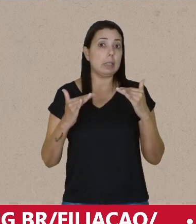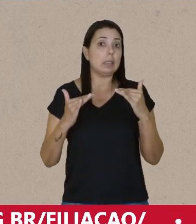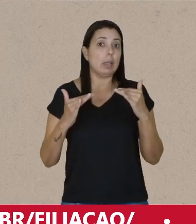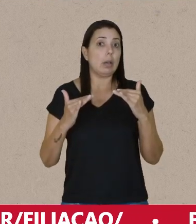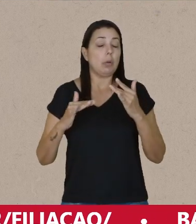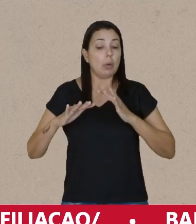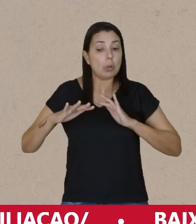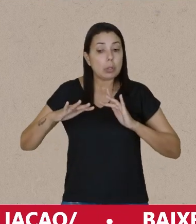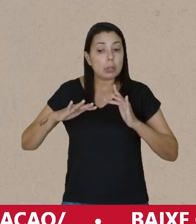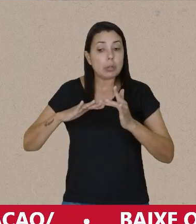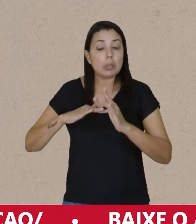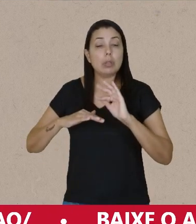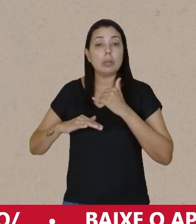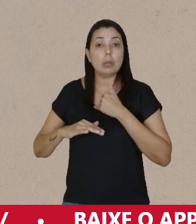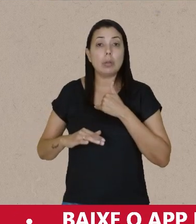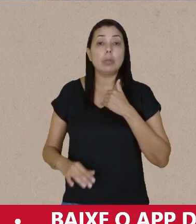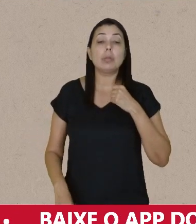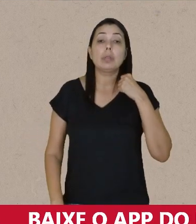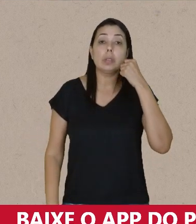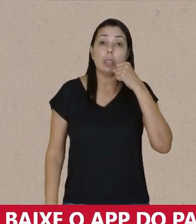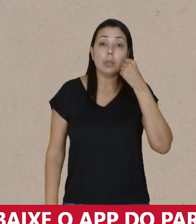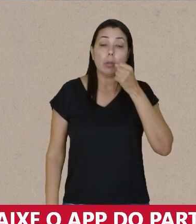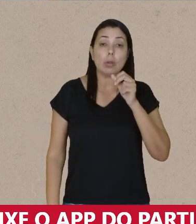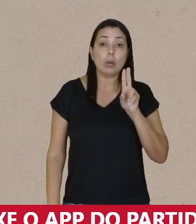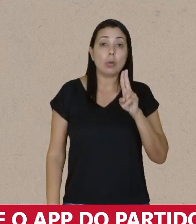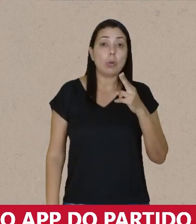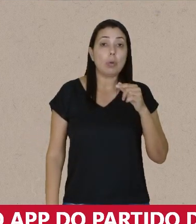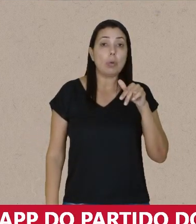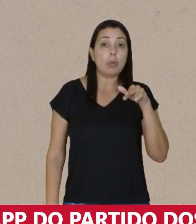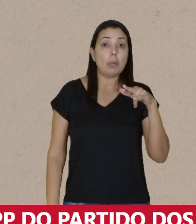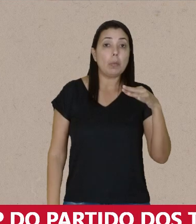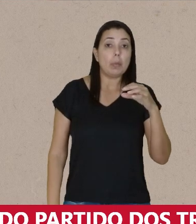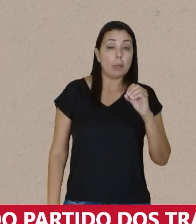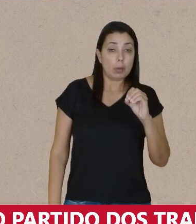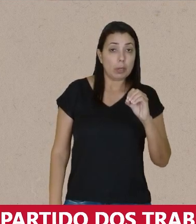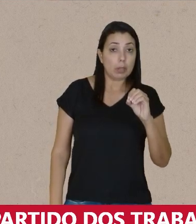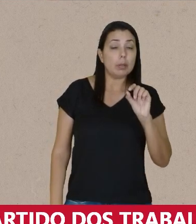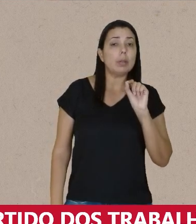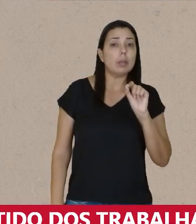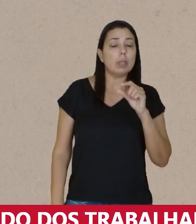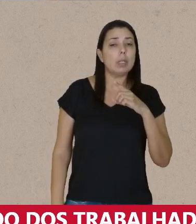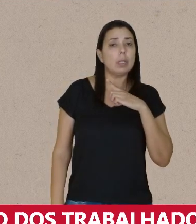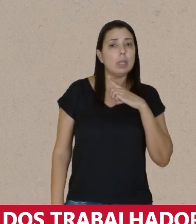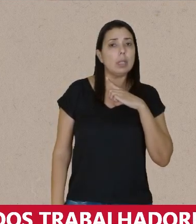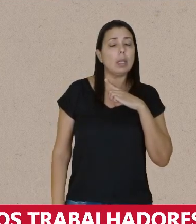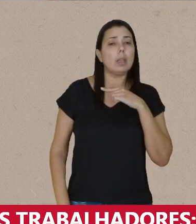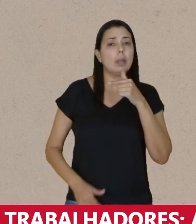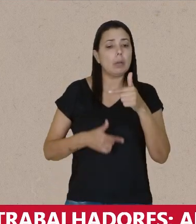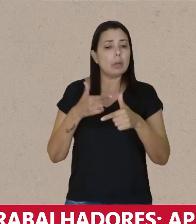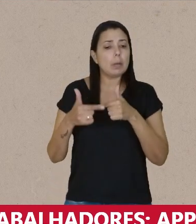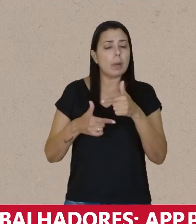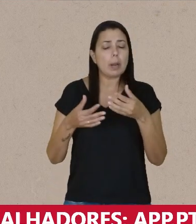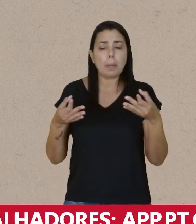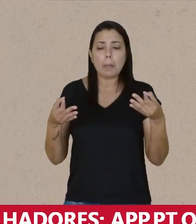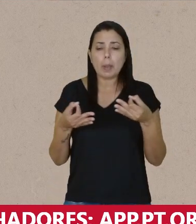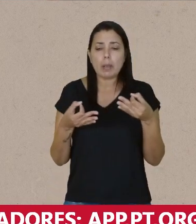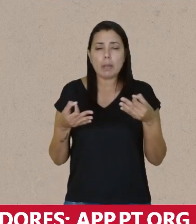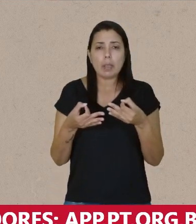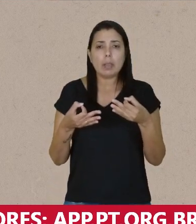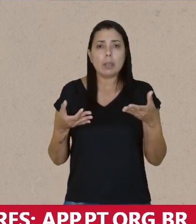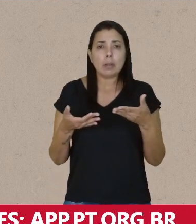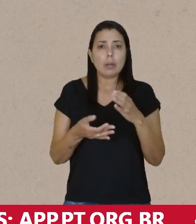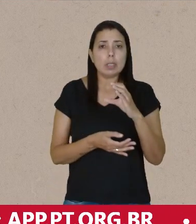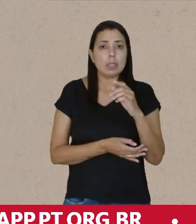redes sociais dos nossos senadores. O senador Humberto Costa, por exemplo, que tem tido uma atuação brilhante como titular